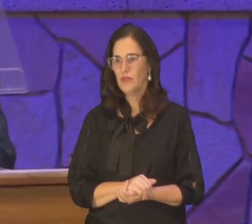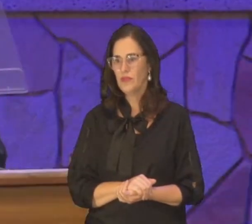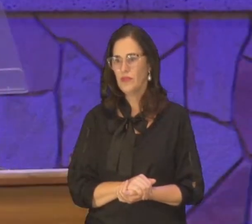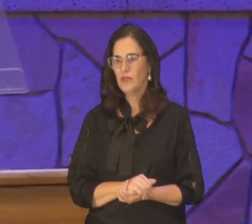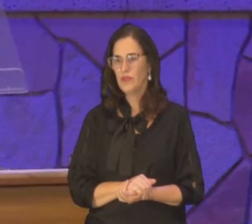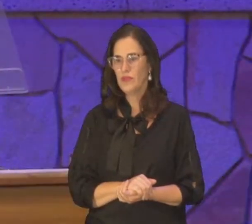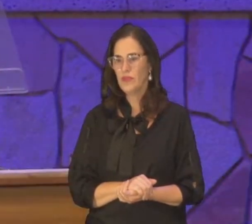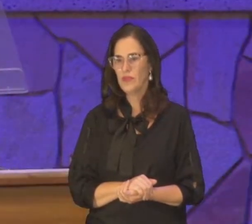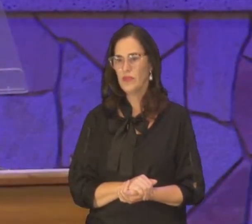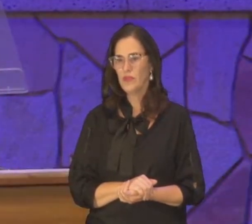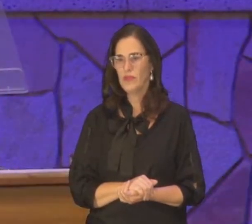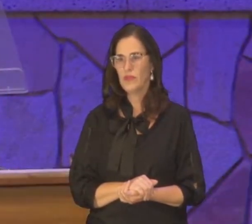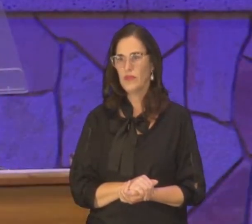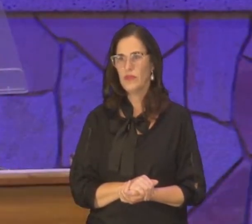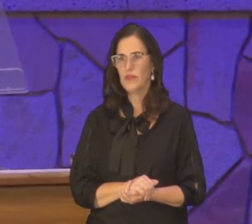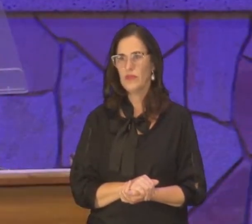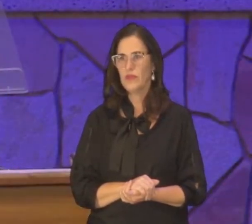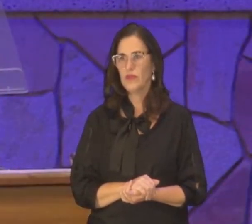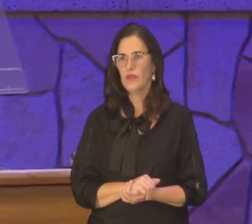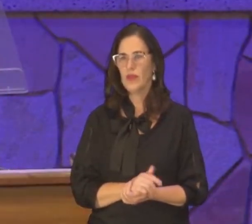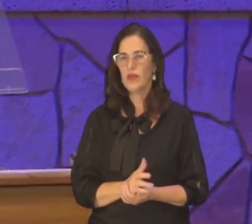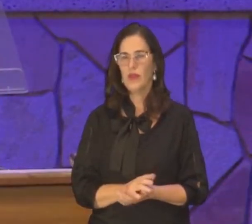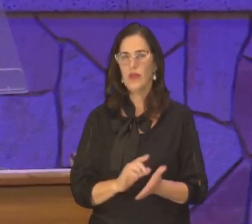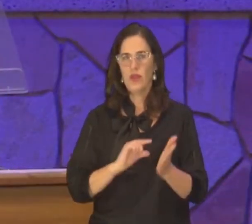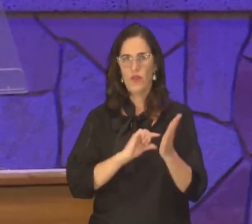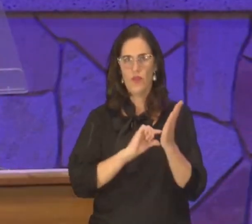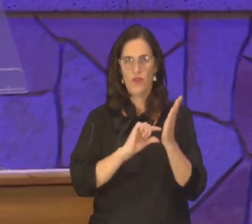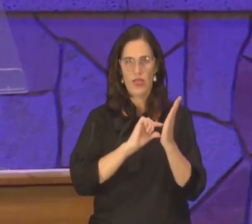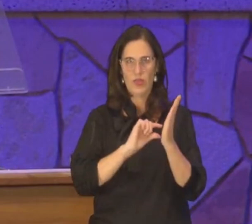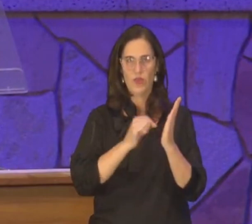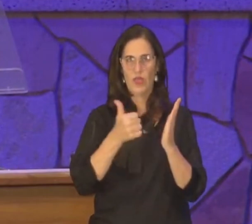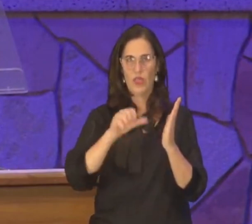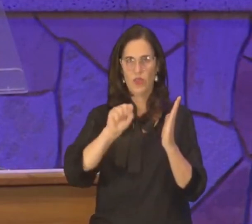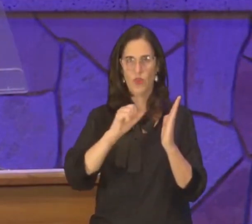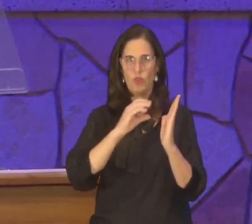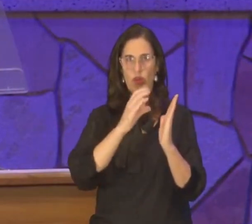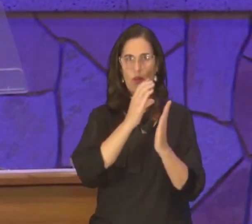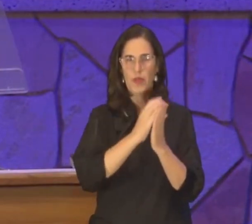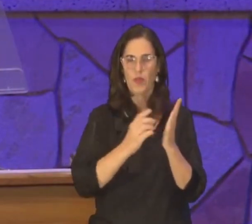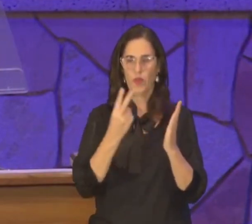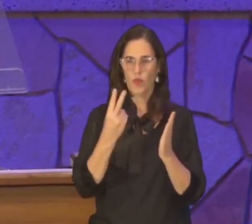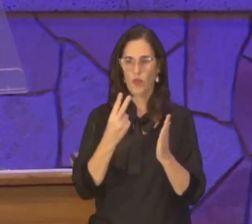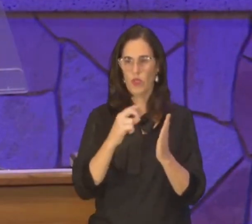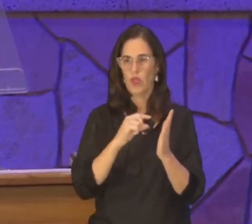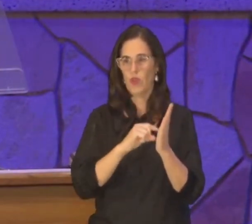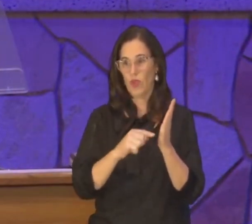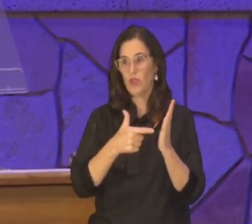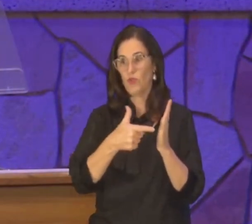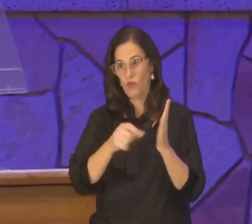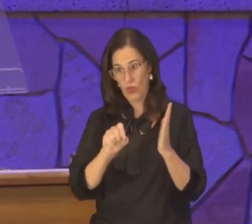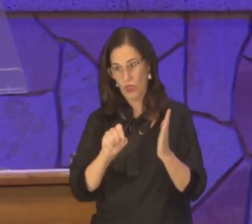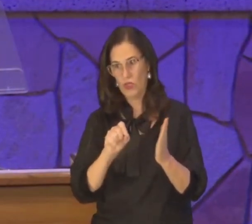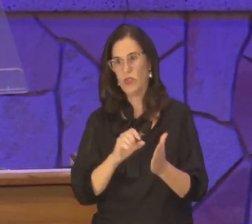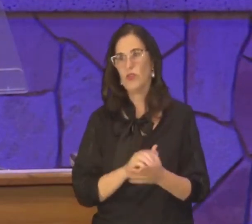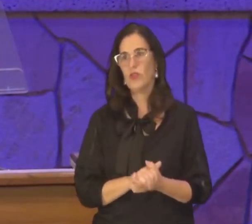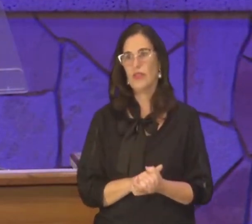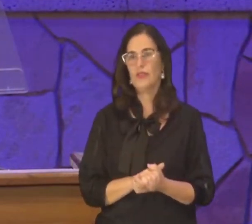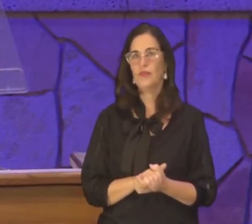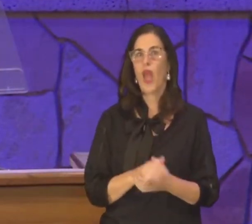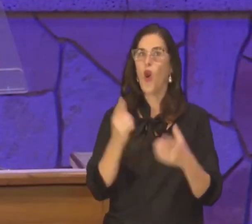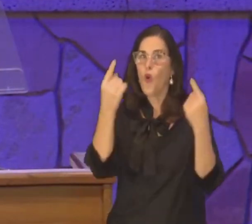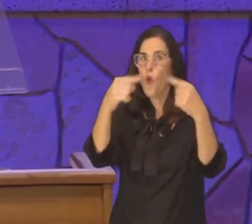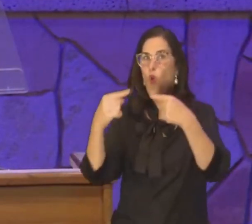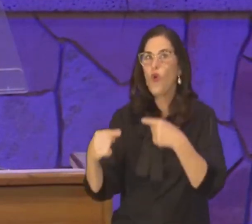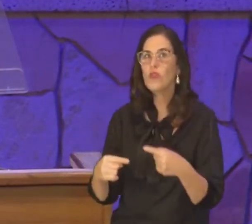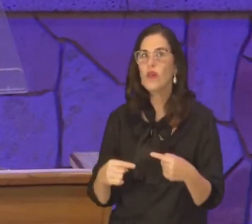A igreja de Tiatira, verso 18 do capítulo 2, o verso 20. Tenho contra